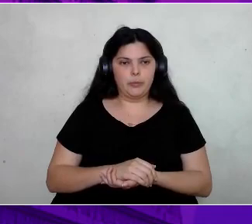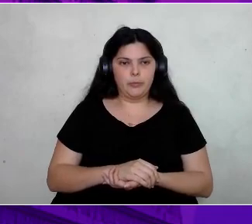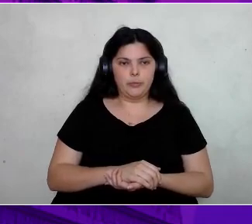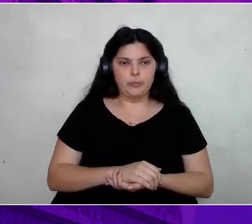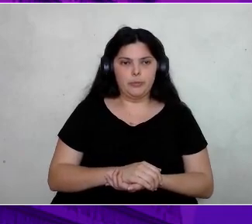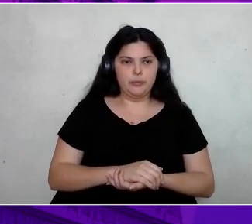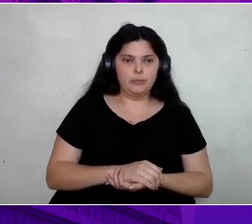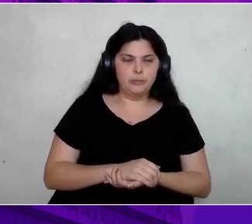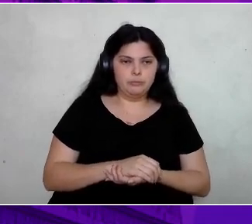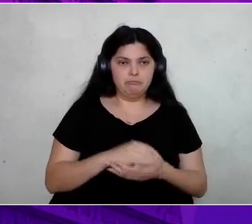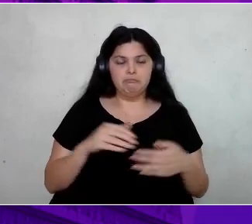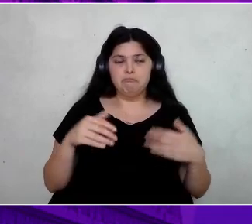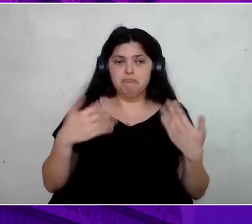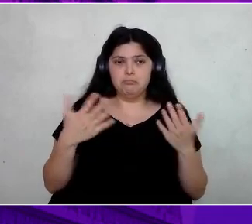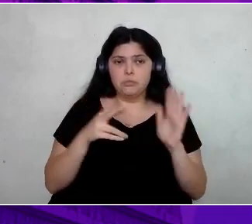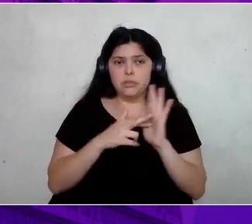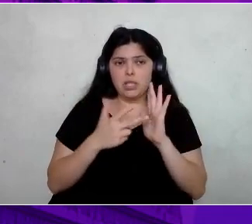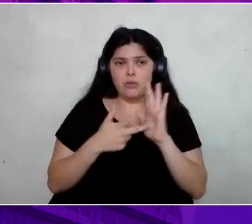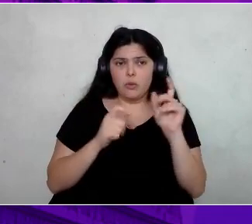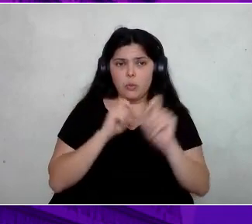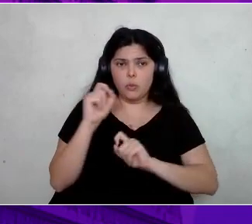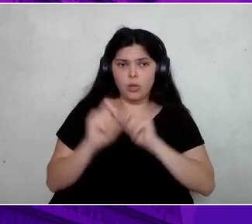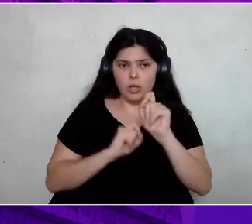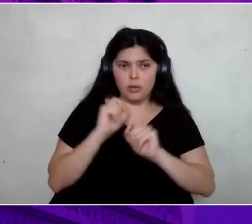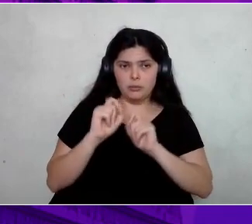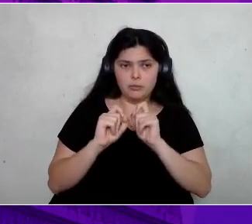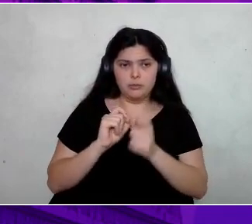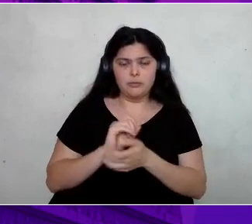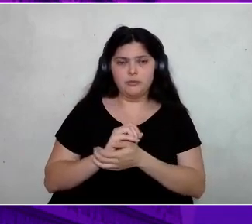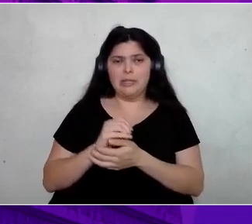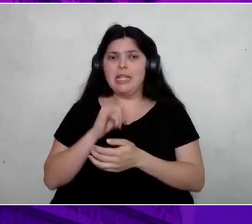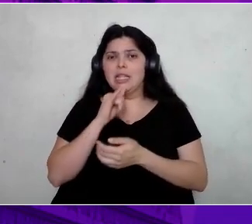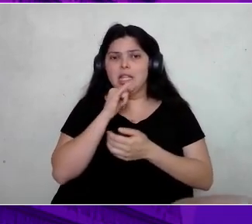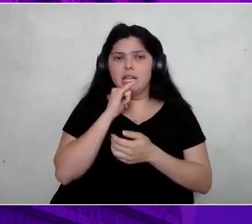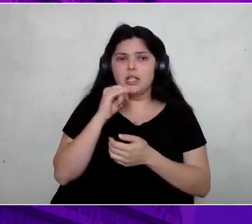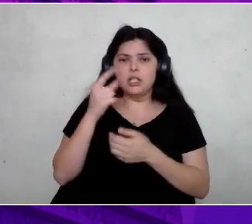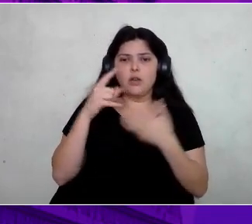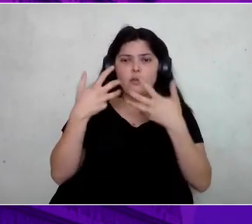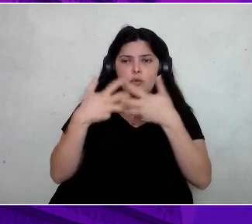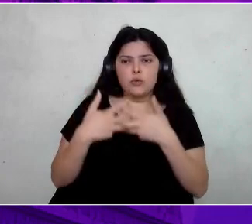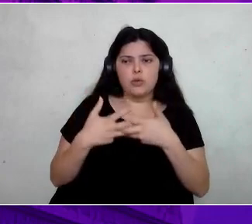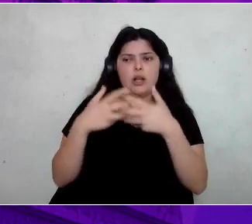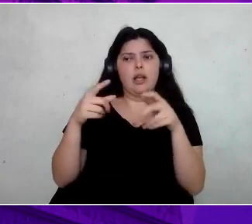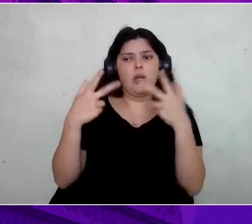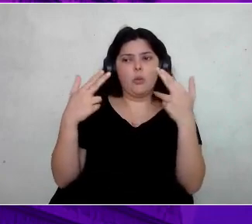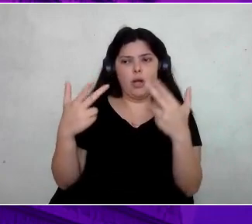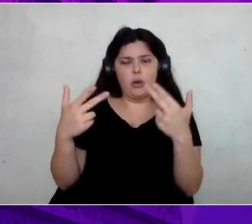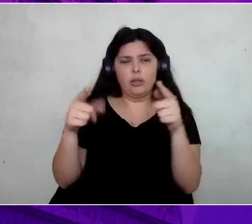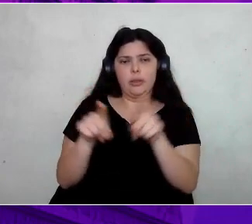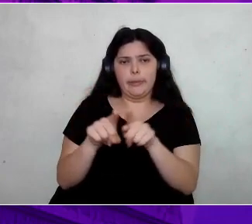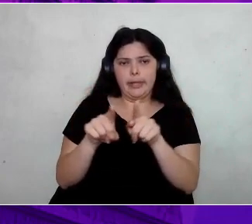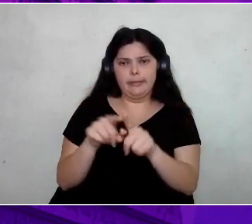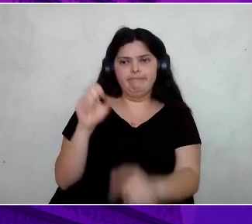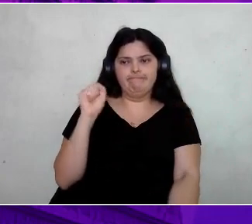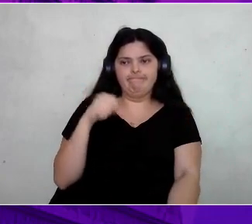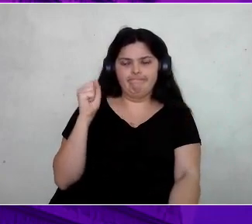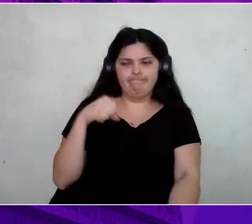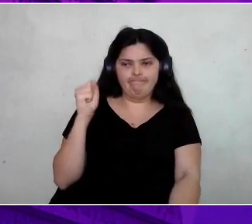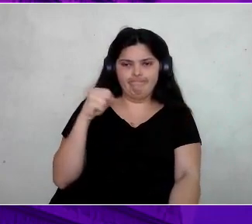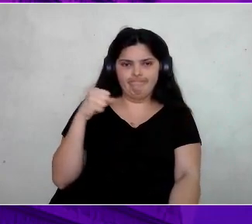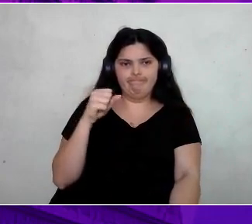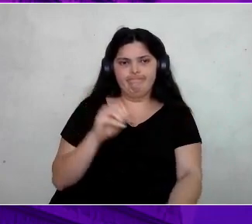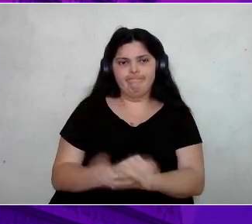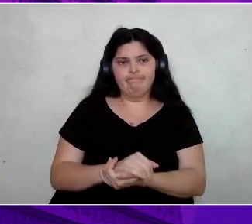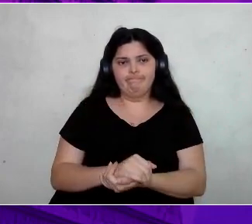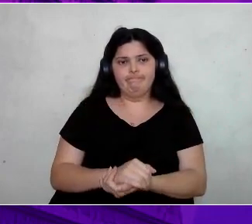Quer dizer que teste não funcional entra na brincadeira também? Sim, entra.